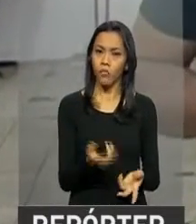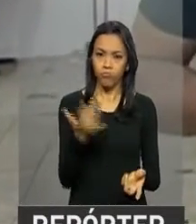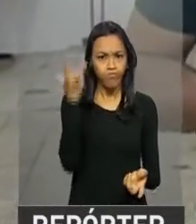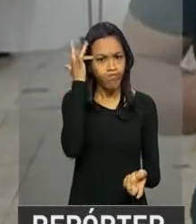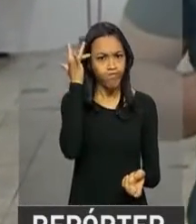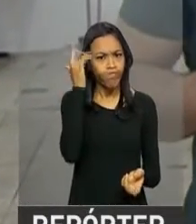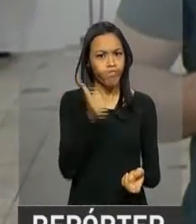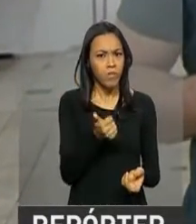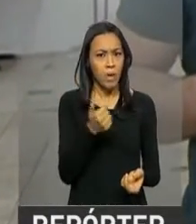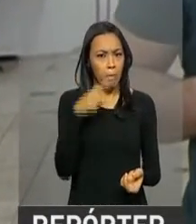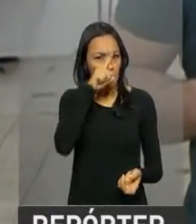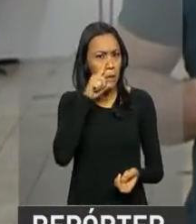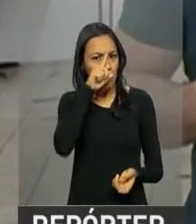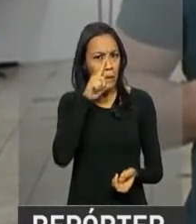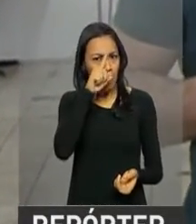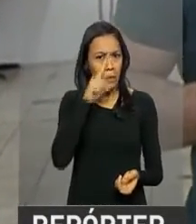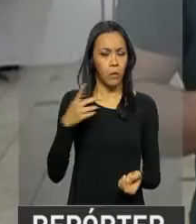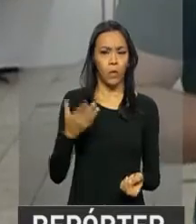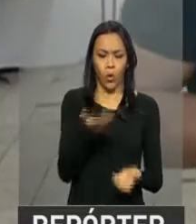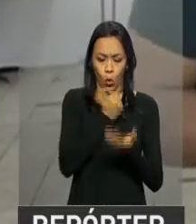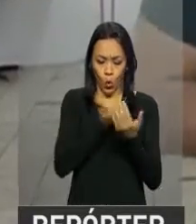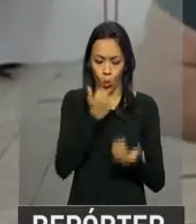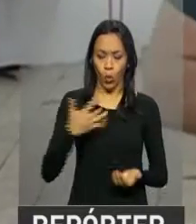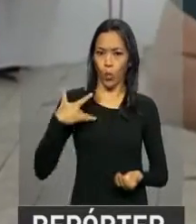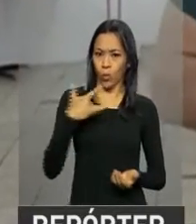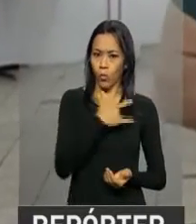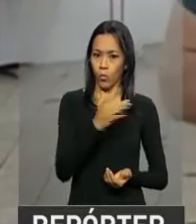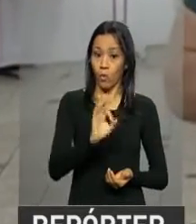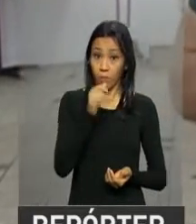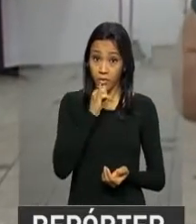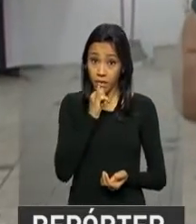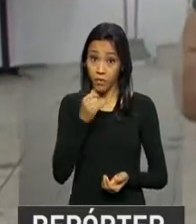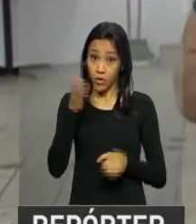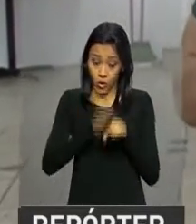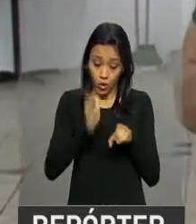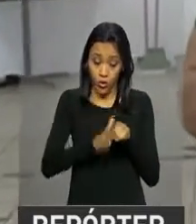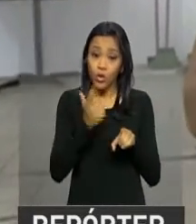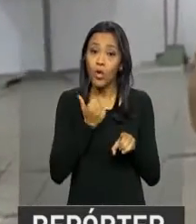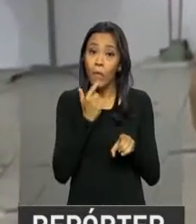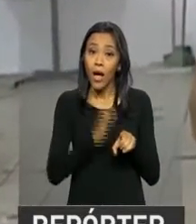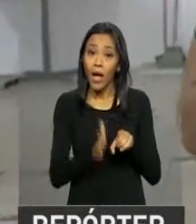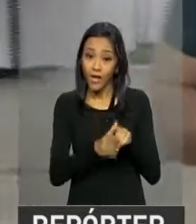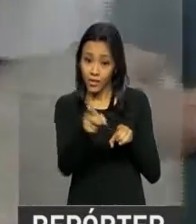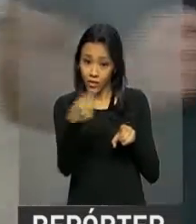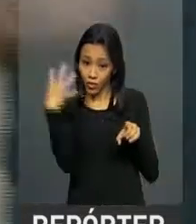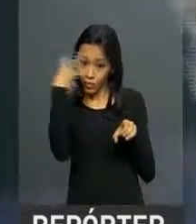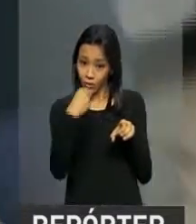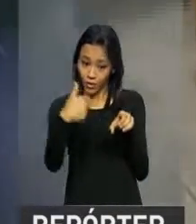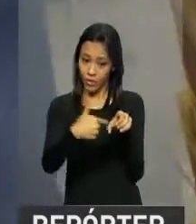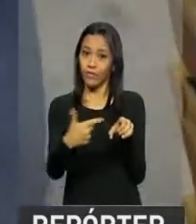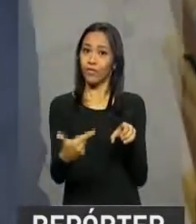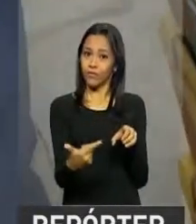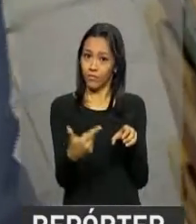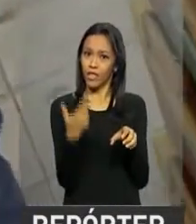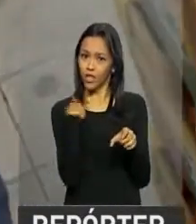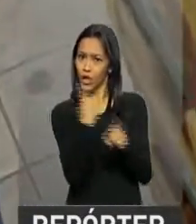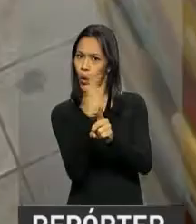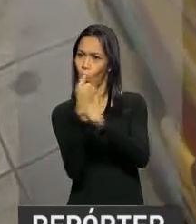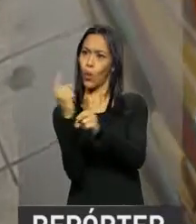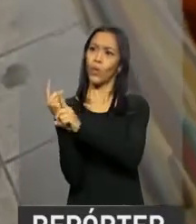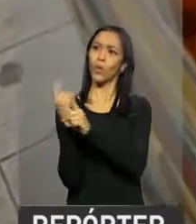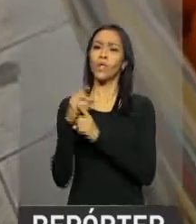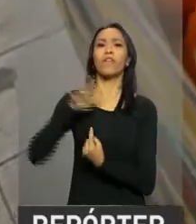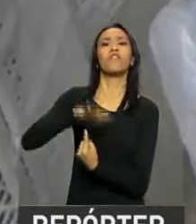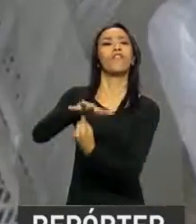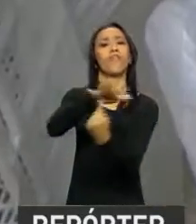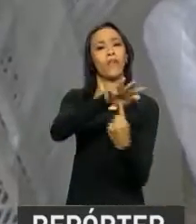apresentam nenhum risco para o consumo humano. Olha só esse tomate aqui, por exemplo. Está até mais bonito do que muitos que a gente encontra pelas